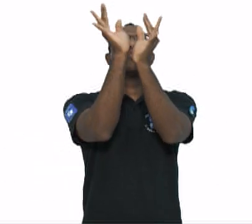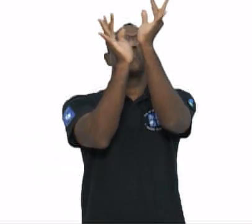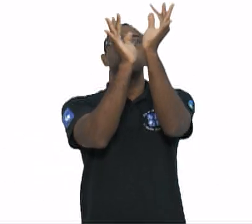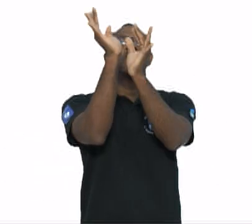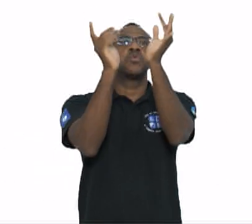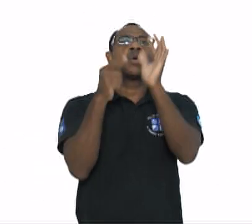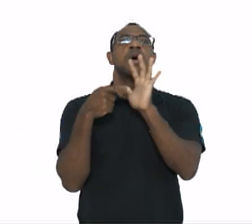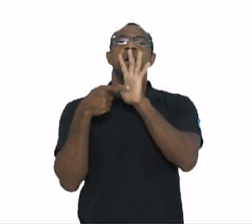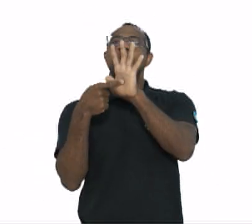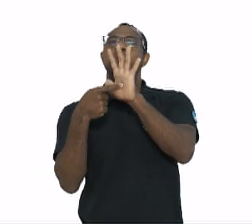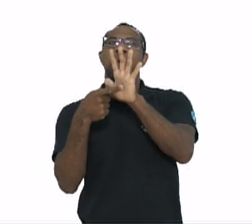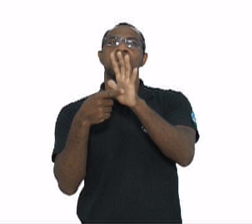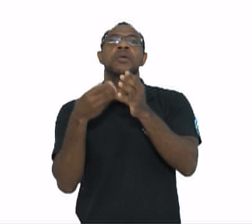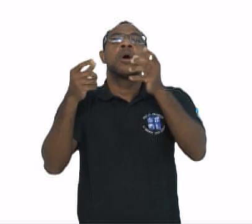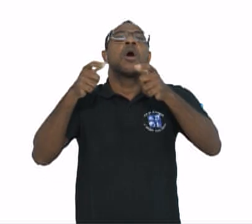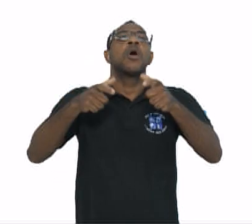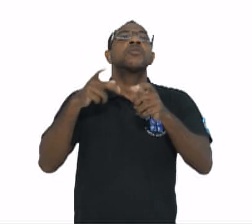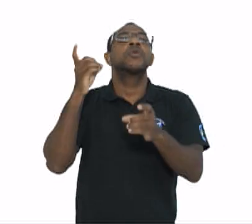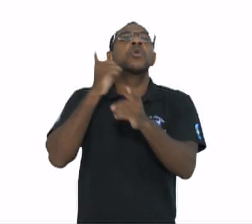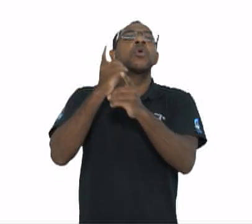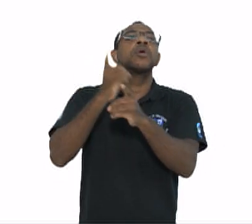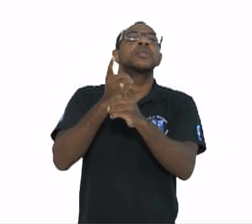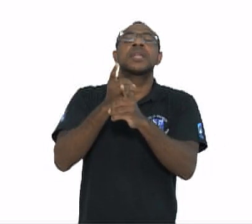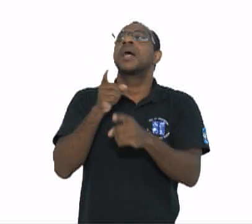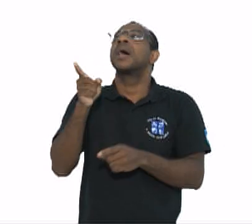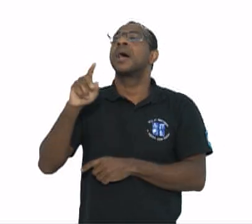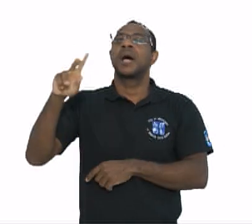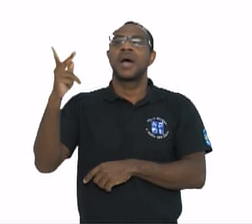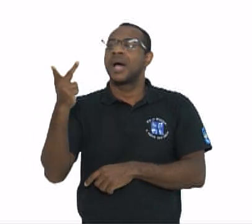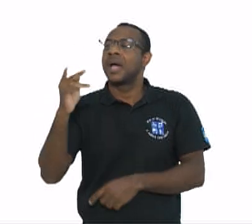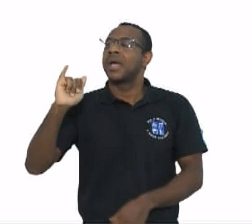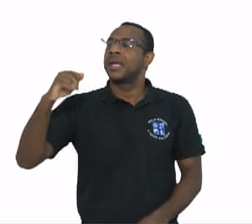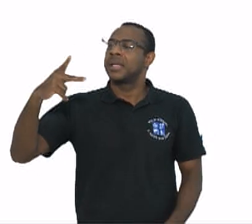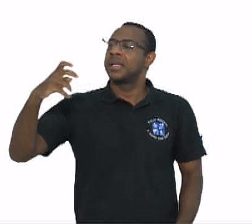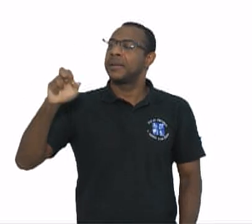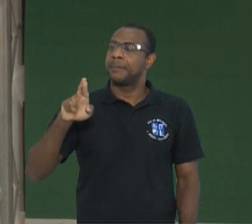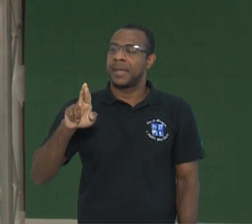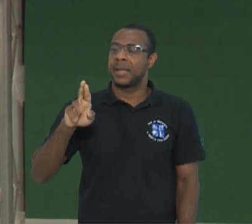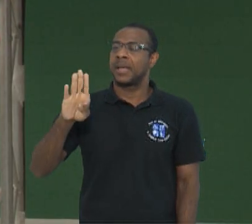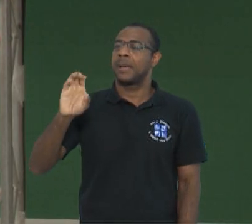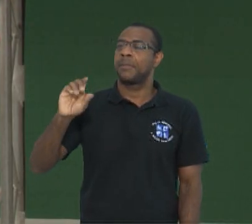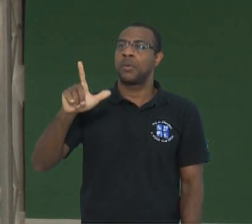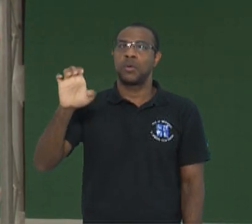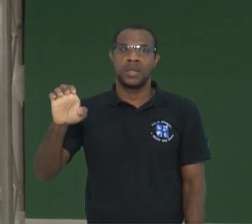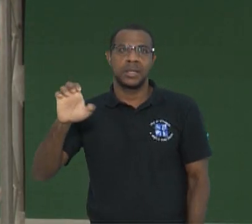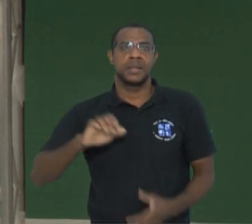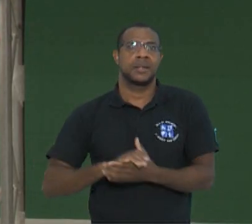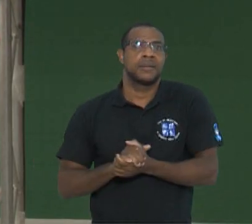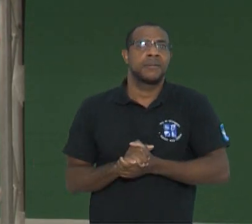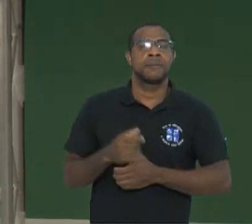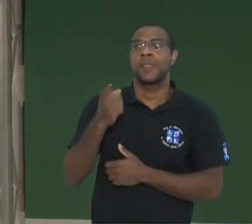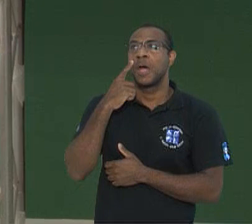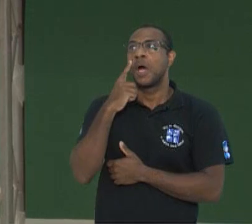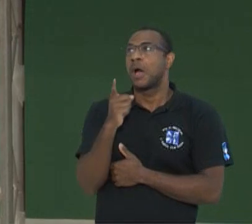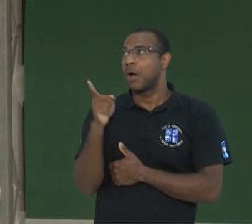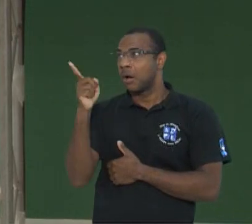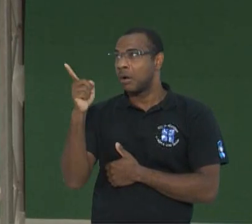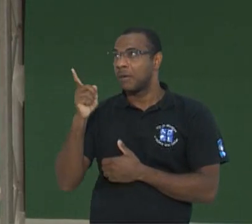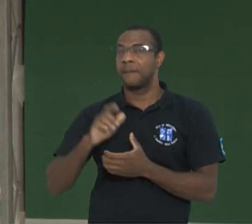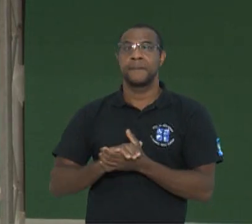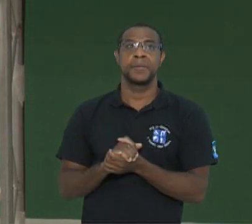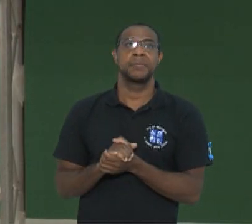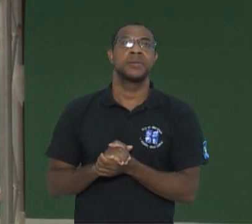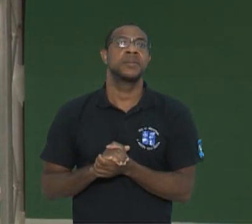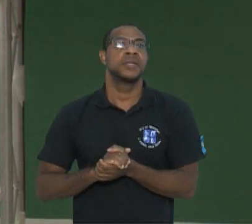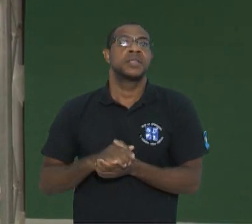uma aplicação de onde podemos encontrar hipérboles no nosso mundo, tá? Então, aqui ela